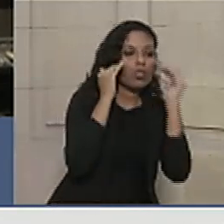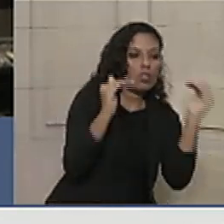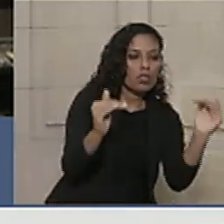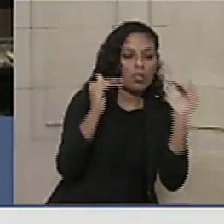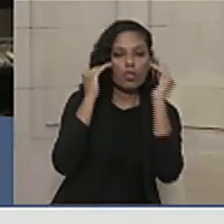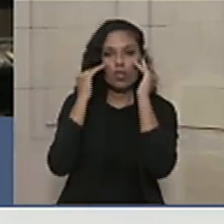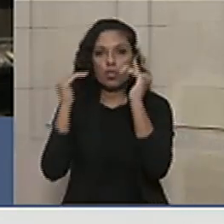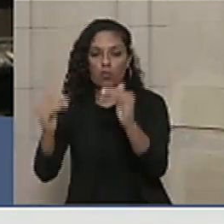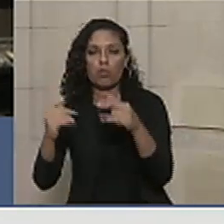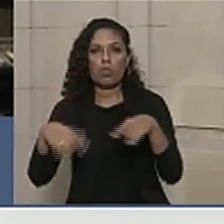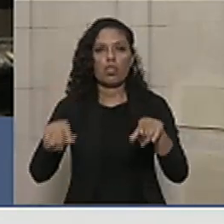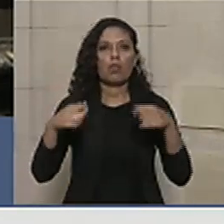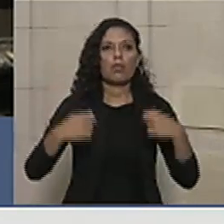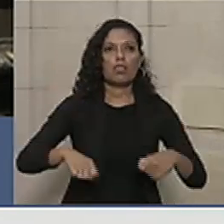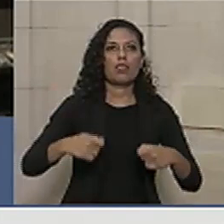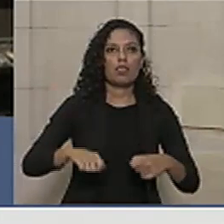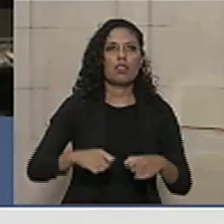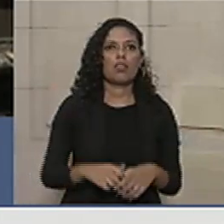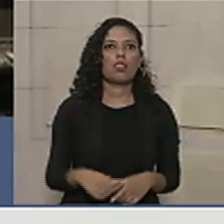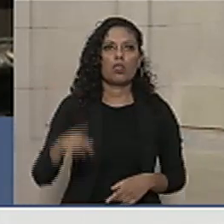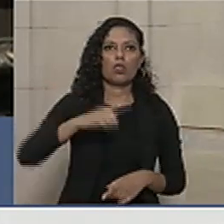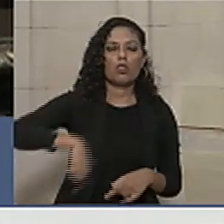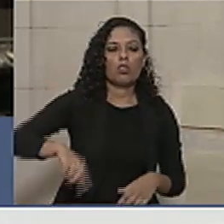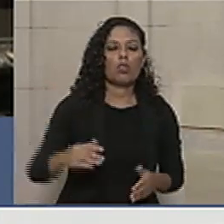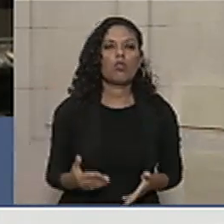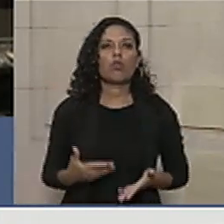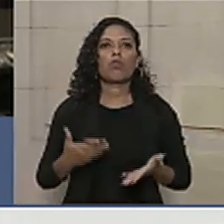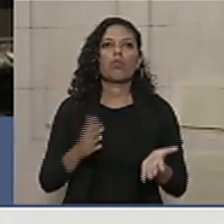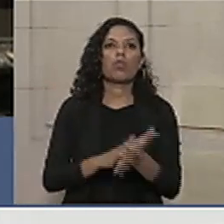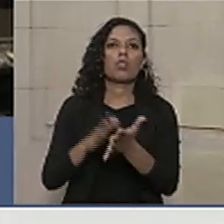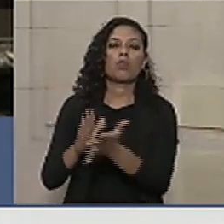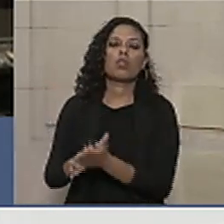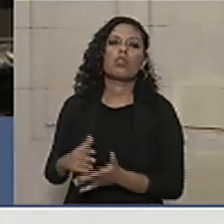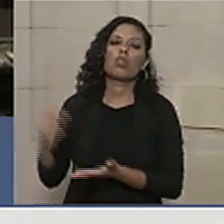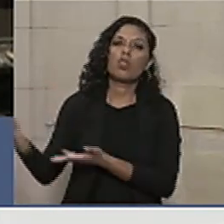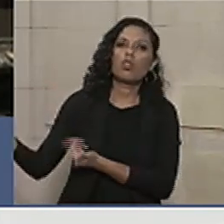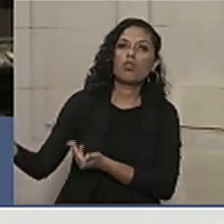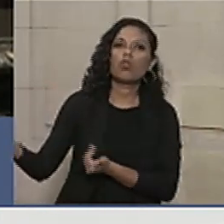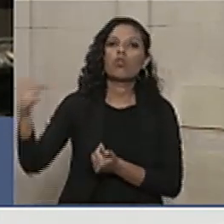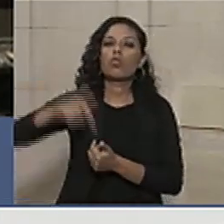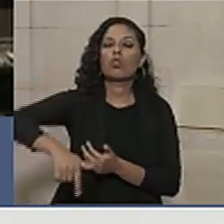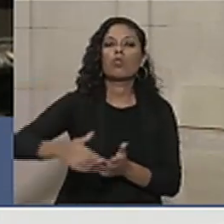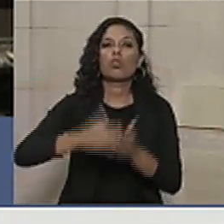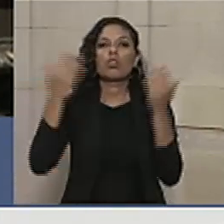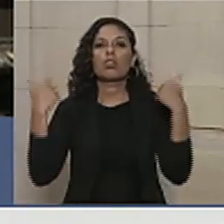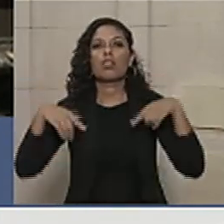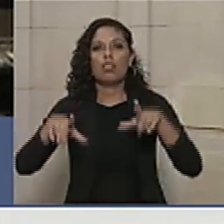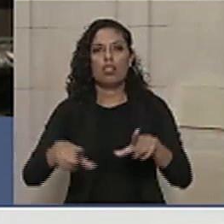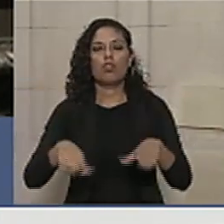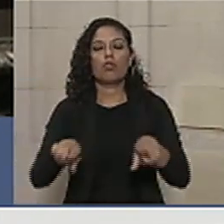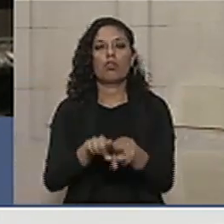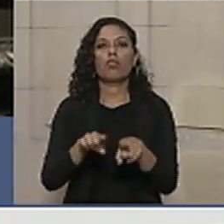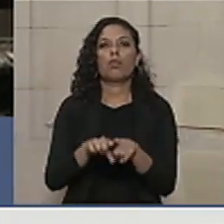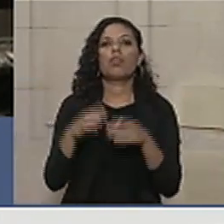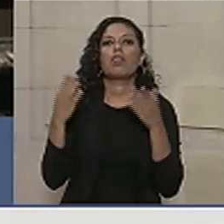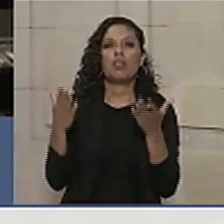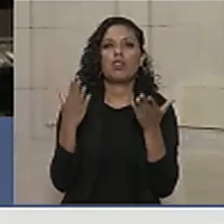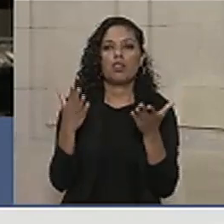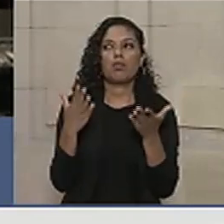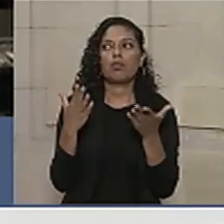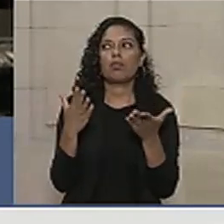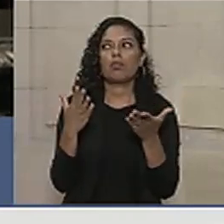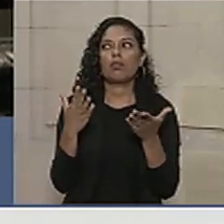respeitado. Então, vamos saudar aí a presença da juventude nessa casa. Quero também,